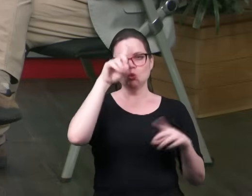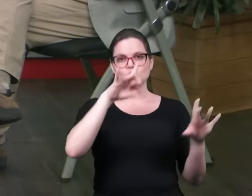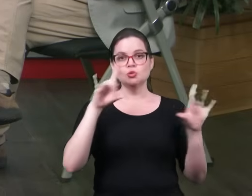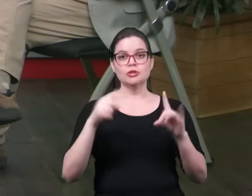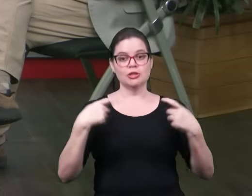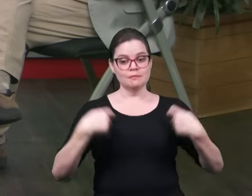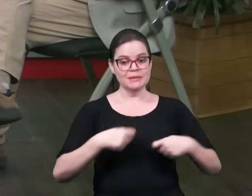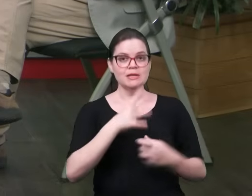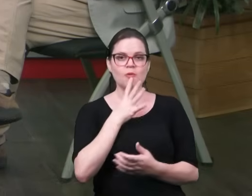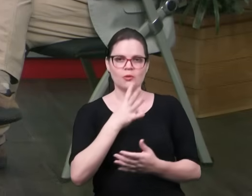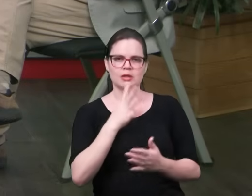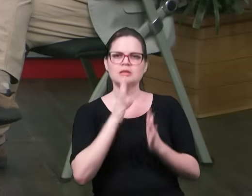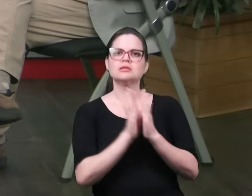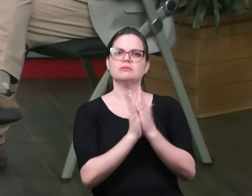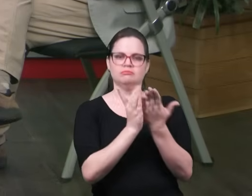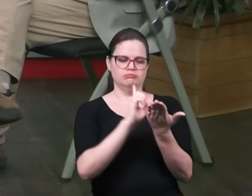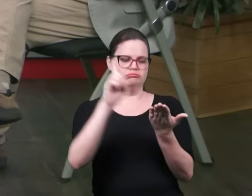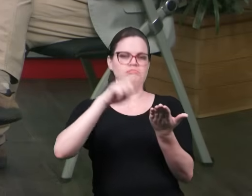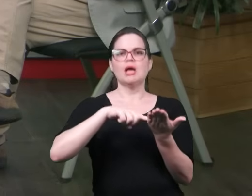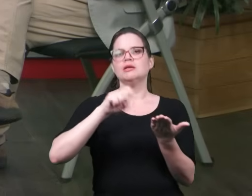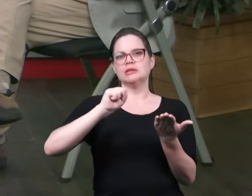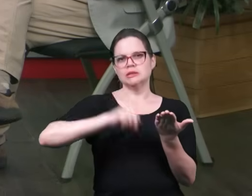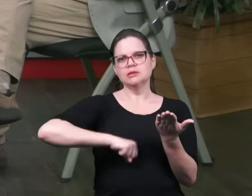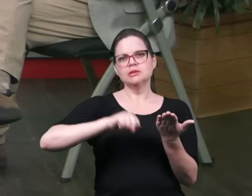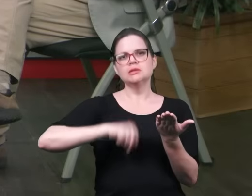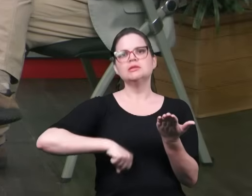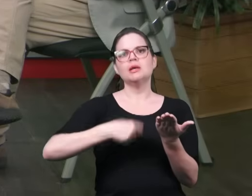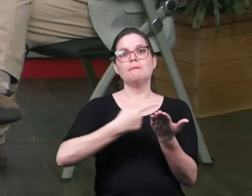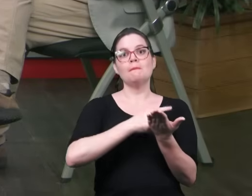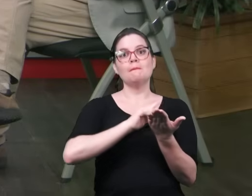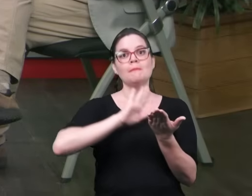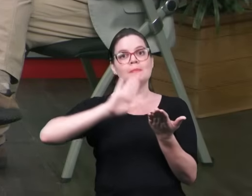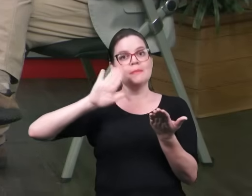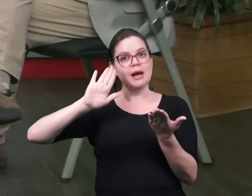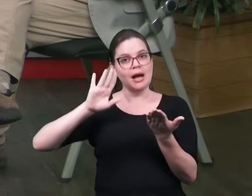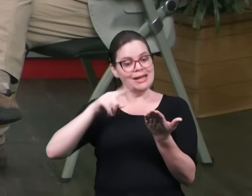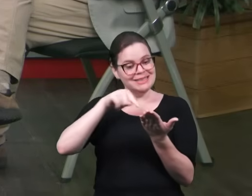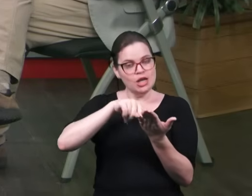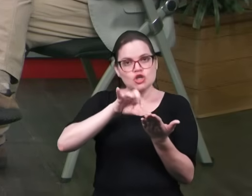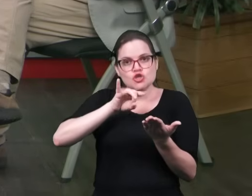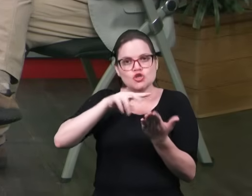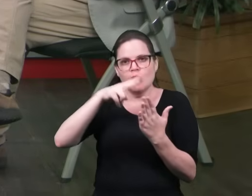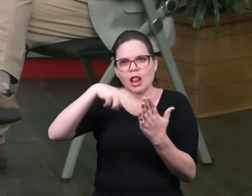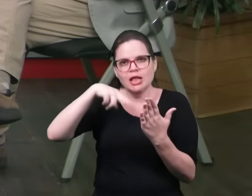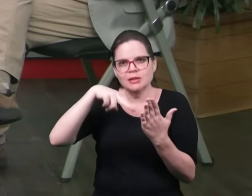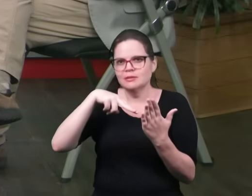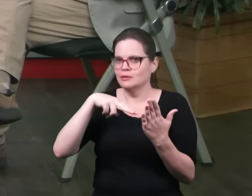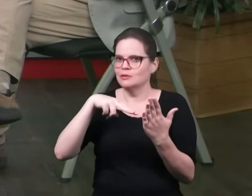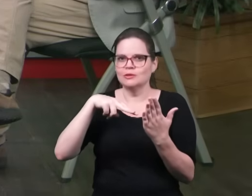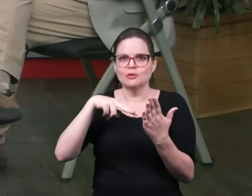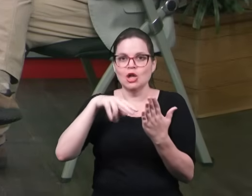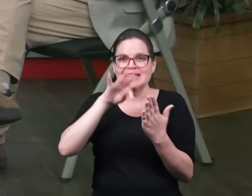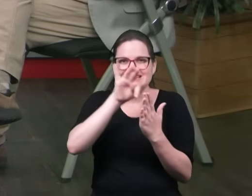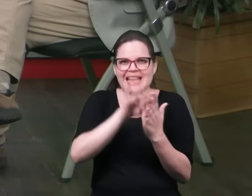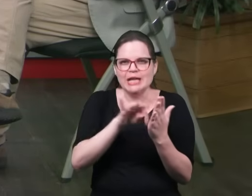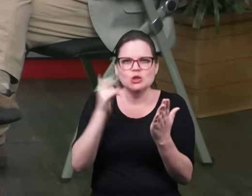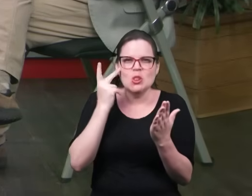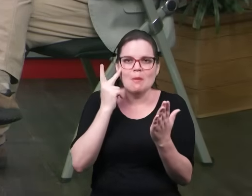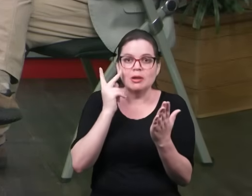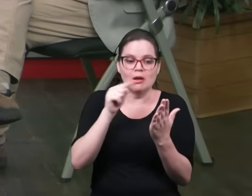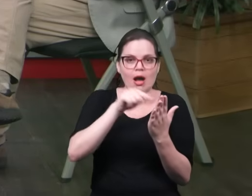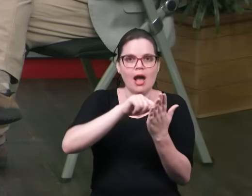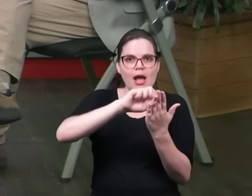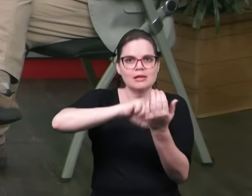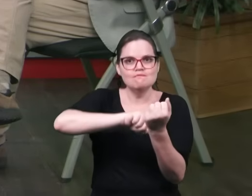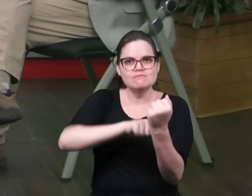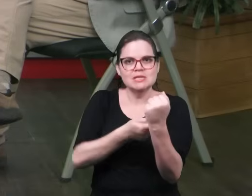Bíblia, precisamos dela, agora necessitamos vivê-la debaixo da ação e da revelação do